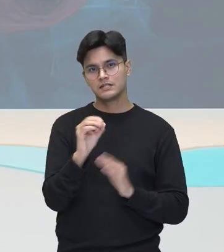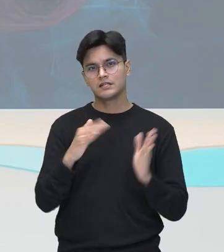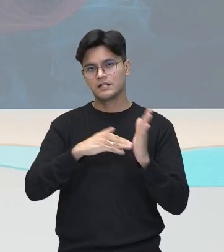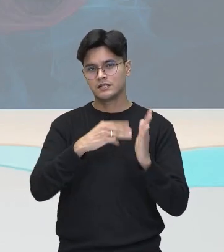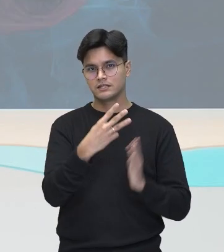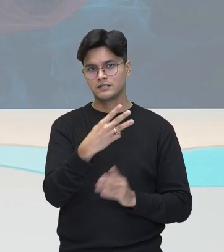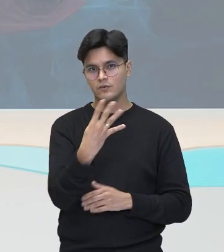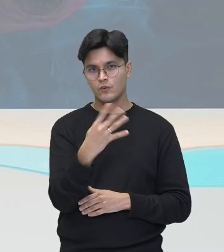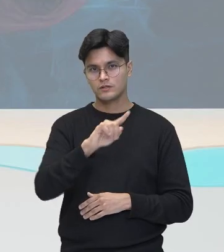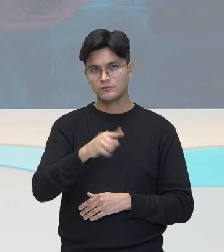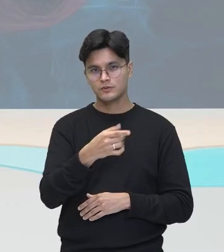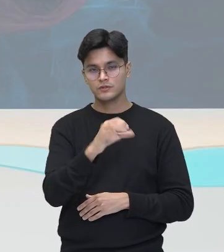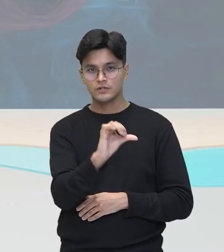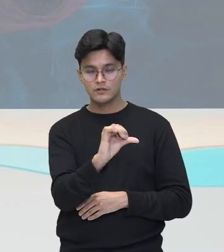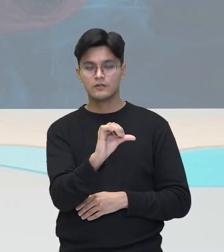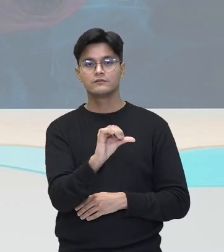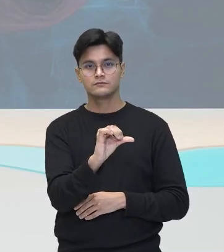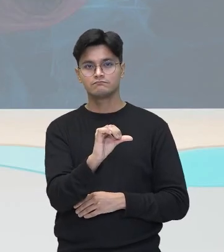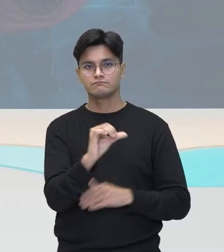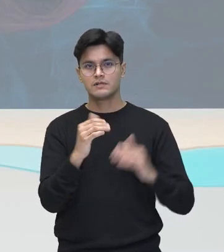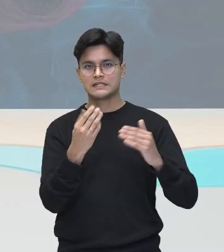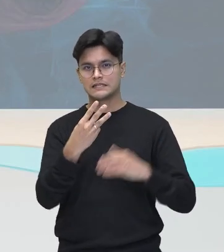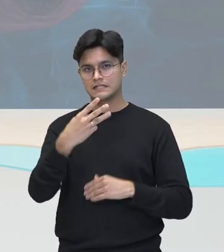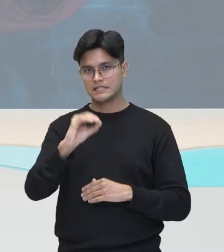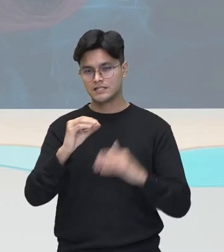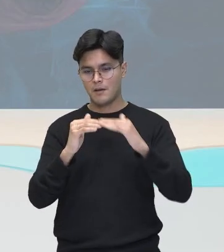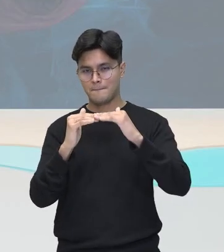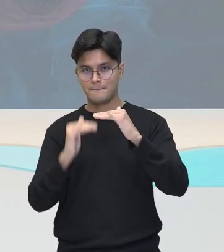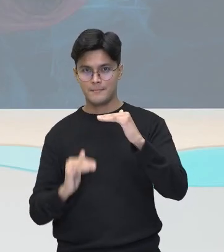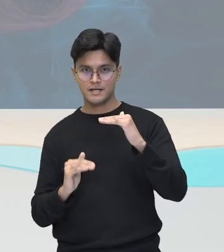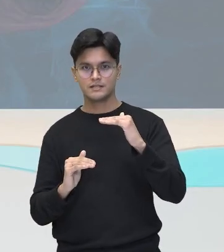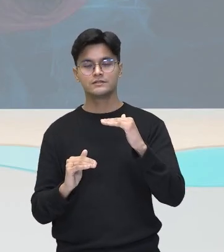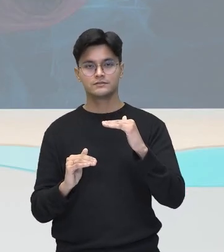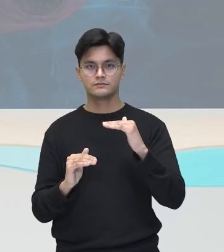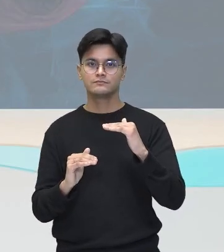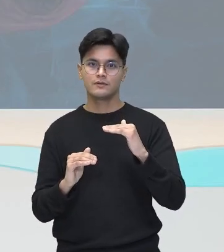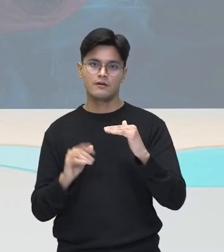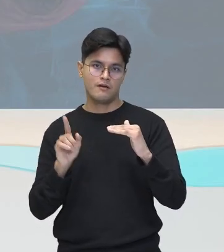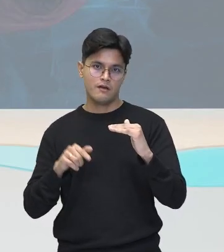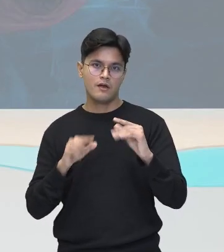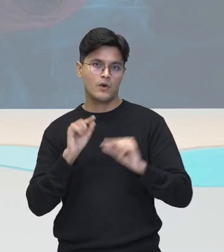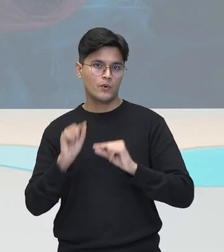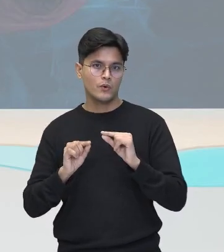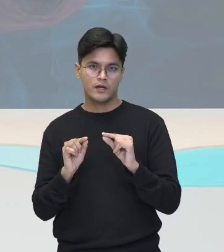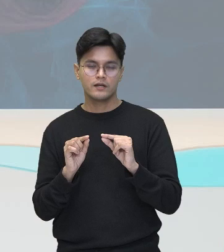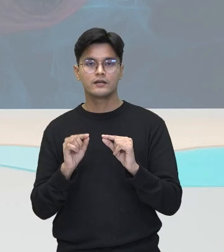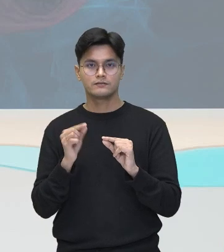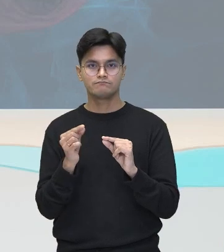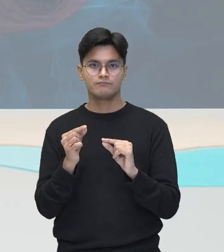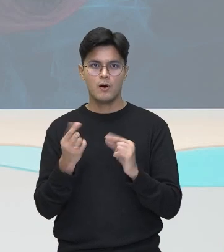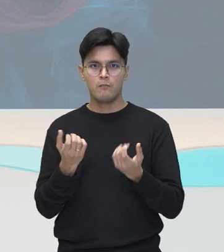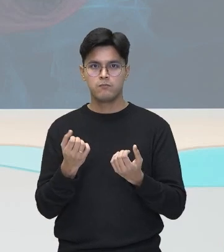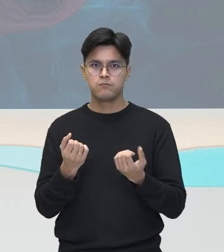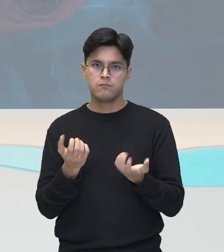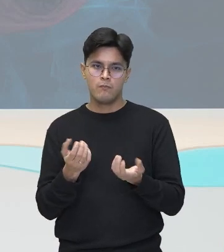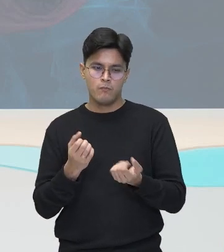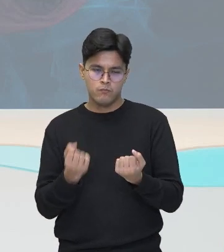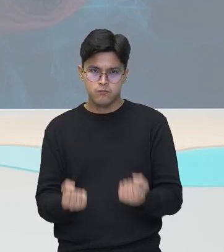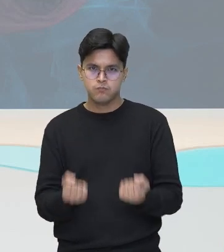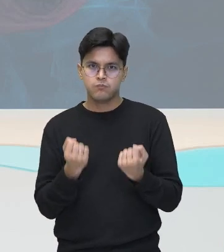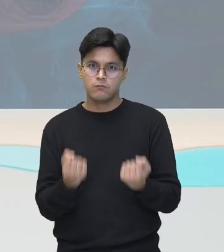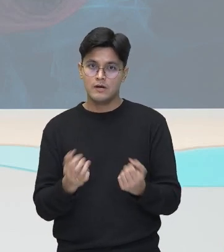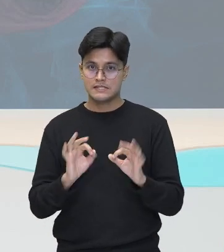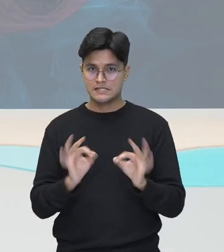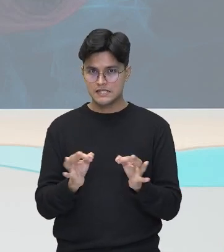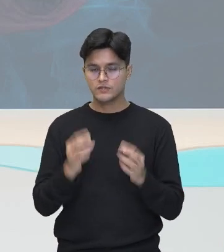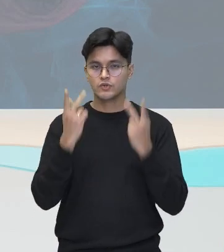34,9. Porque abaixo de 30, gente, né, aí já é sobrepeso, tá? Ainda não é normal ainda,